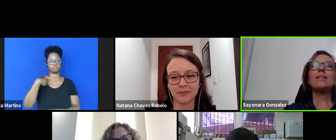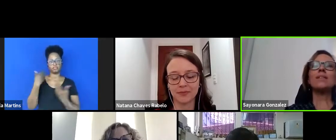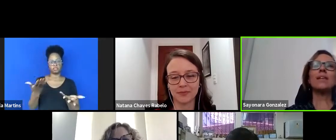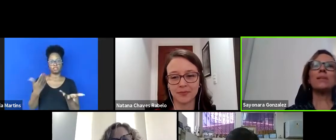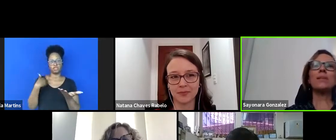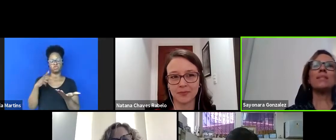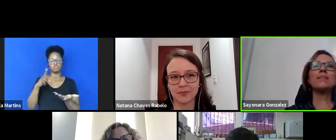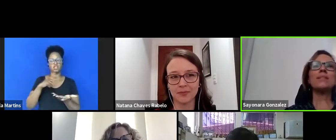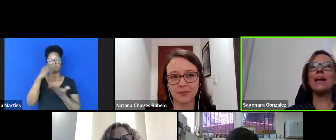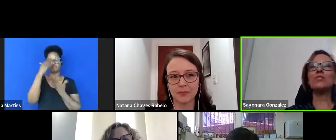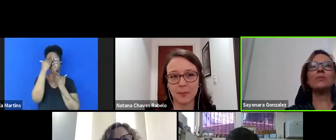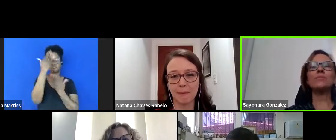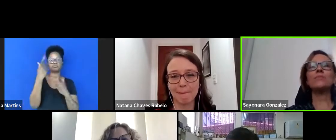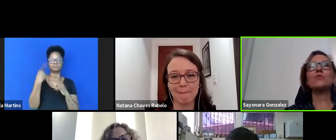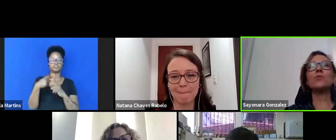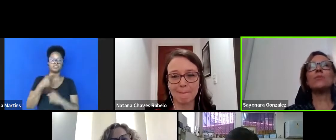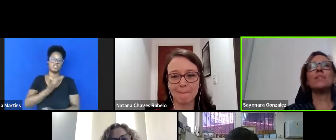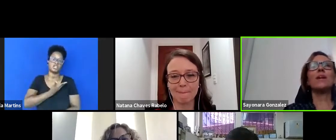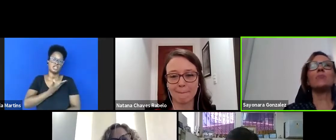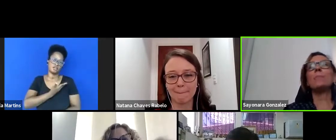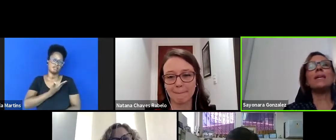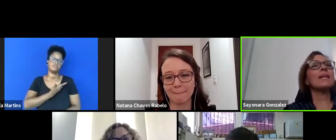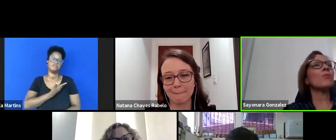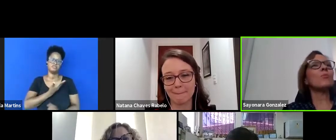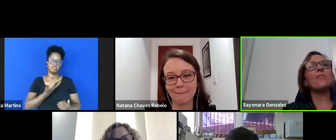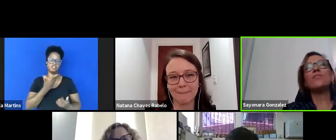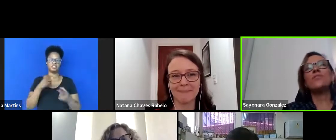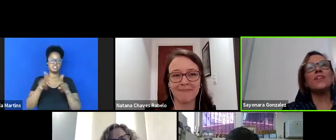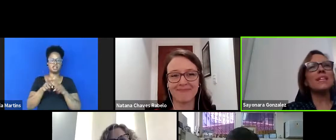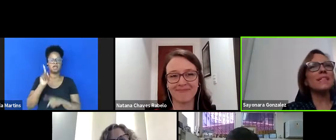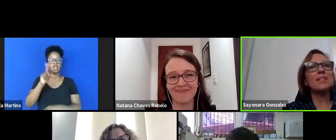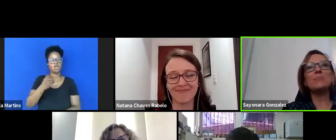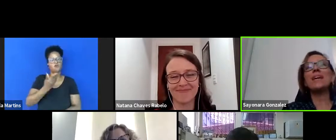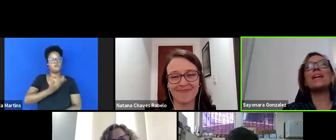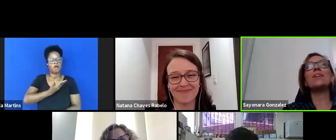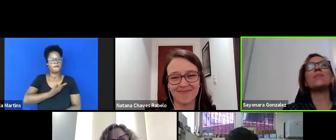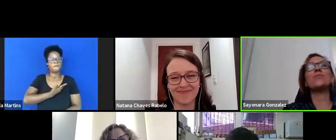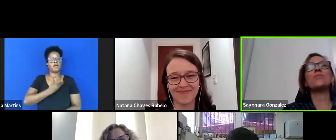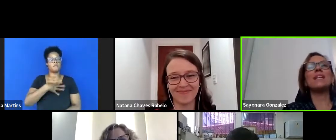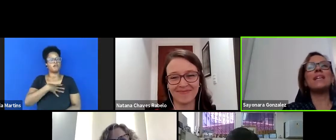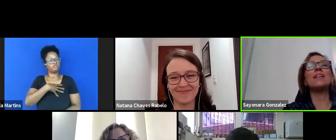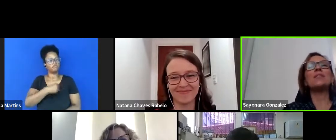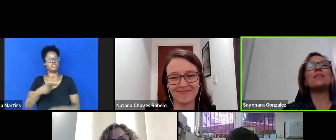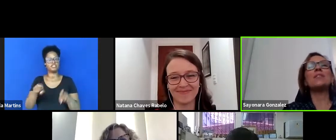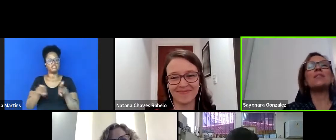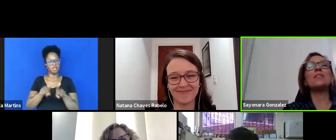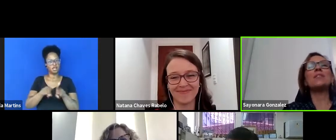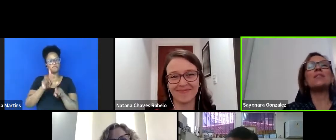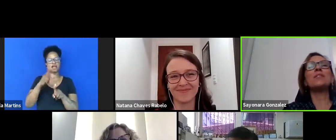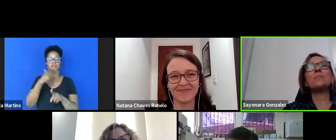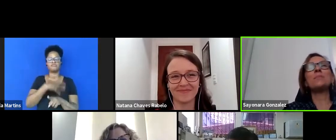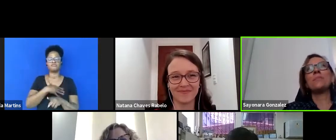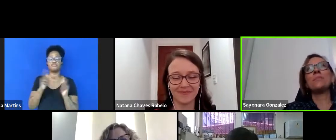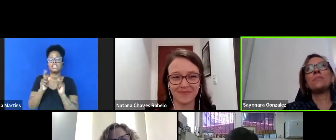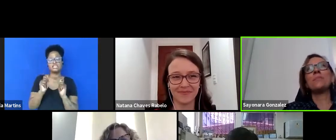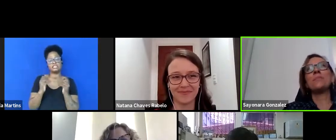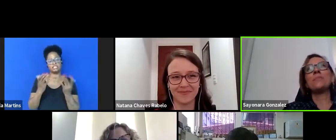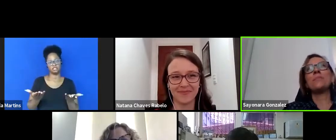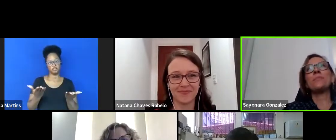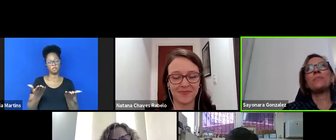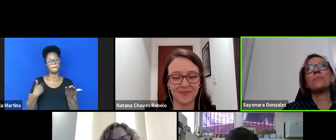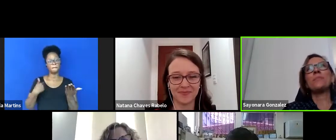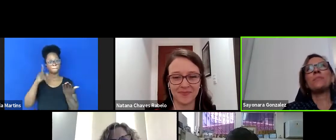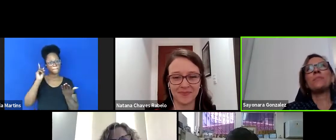tenho a agradecer pela amizade, te considero uma amiga, uma filha também, uma filhinha, e foi